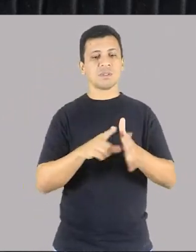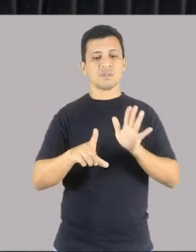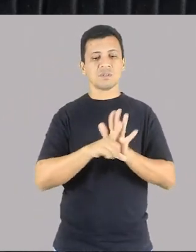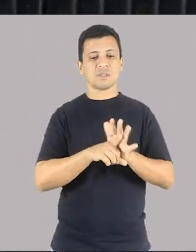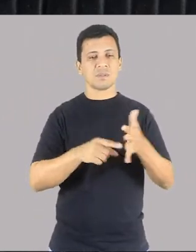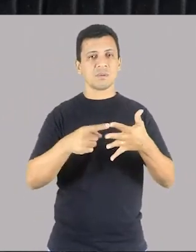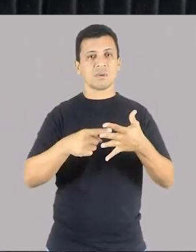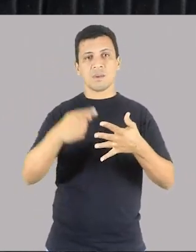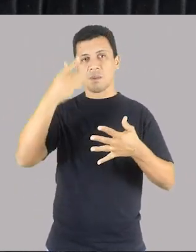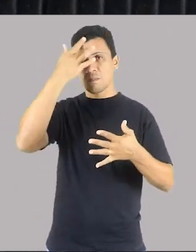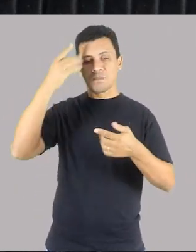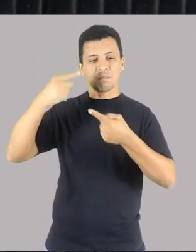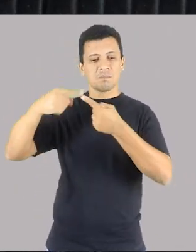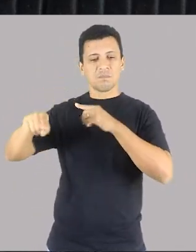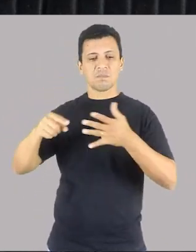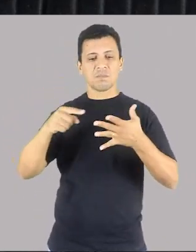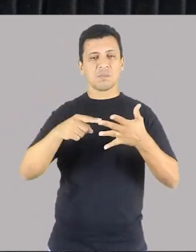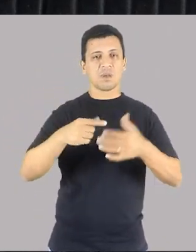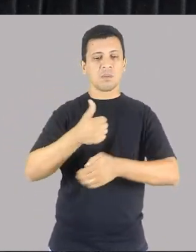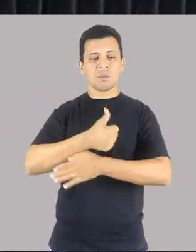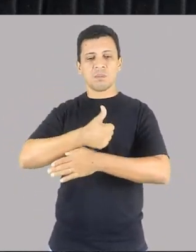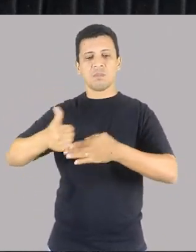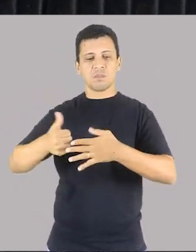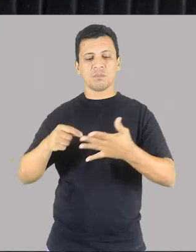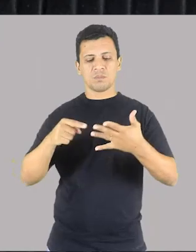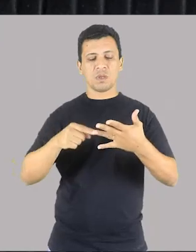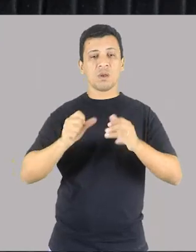ser lidos, beleza? Temos ali no